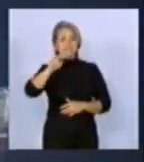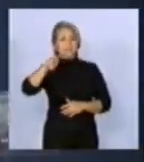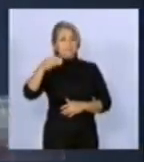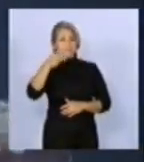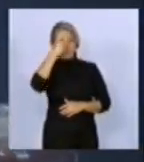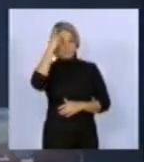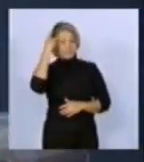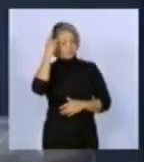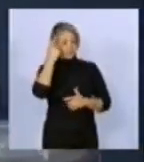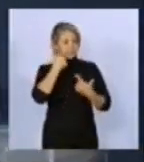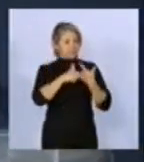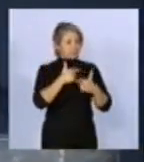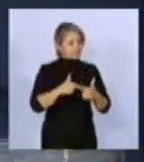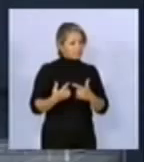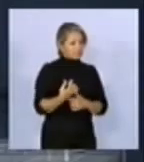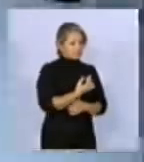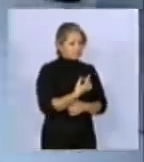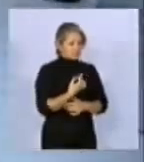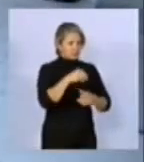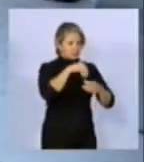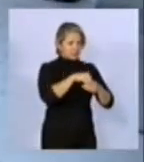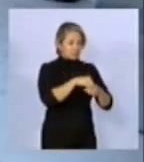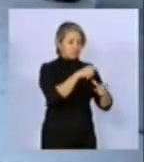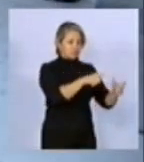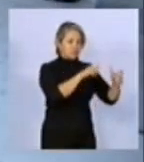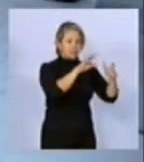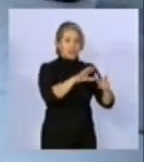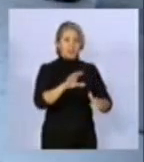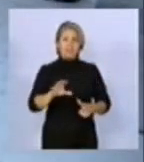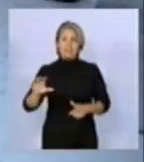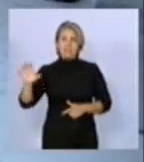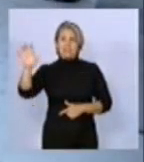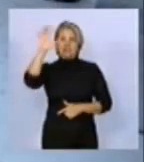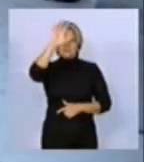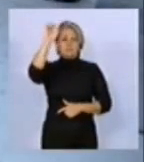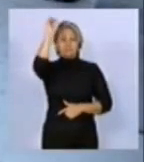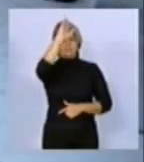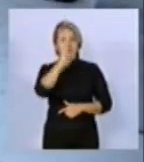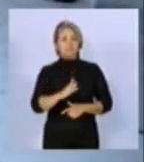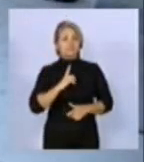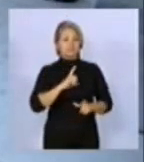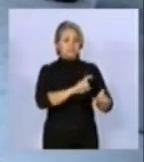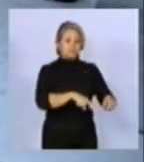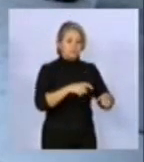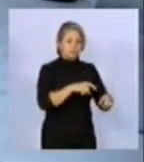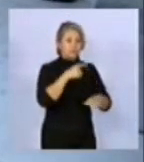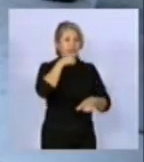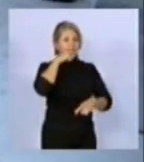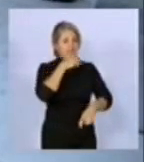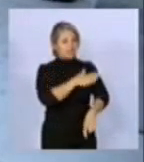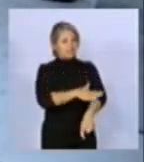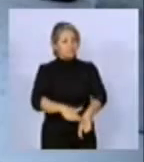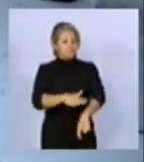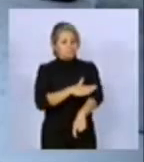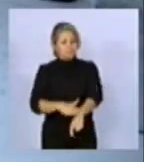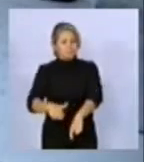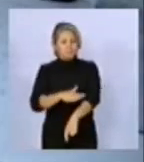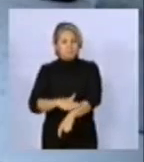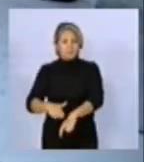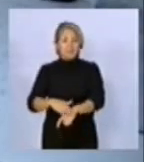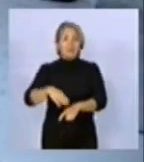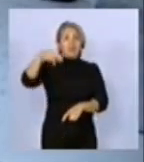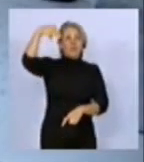Independentes localizados em todas as regiões do país aonde se cultiva a cana de açúcar no